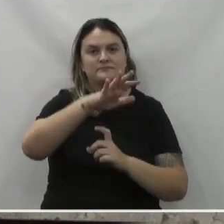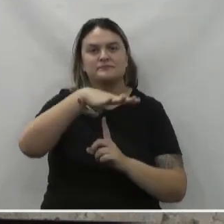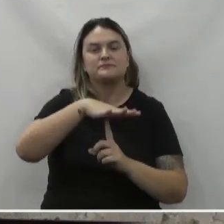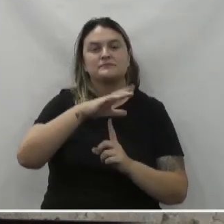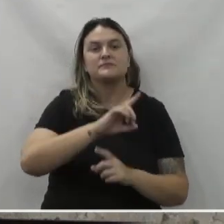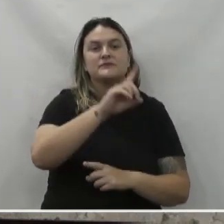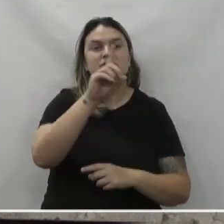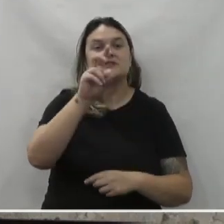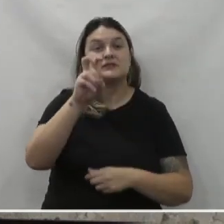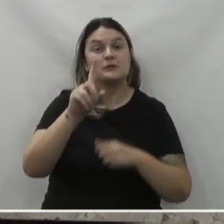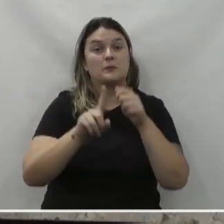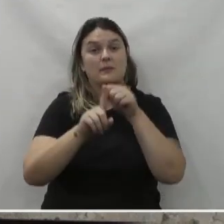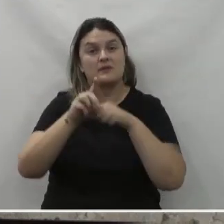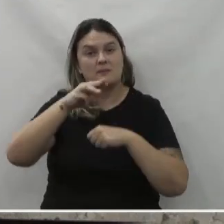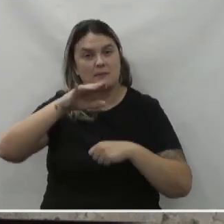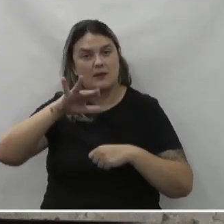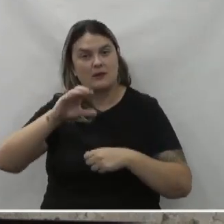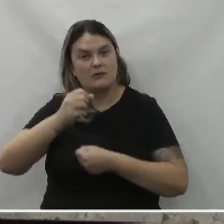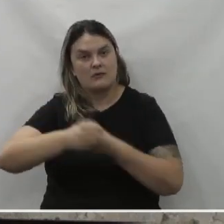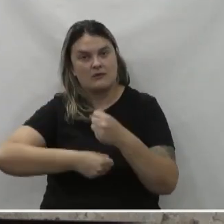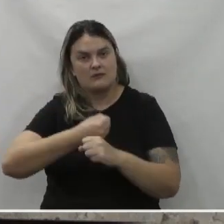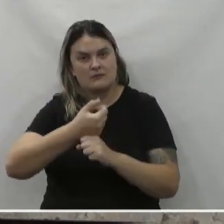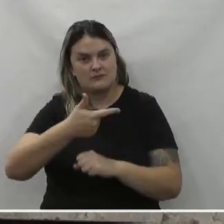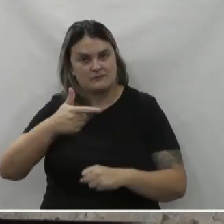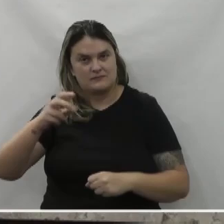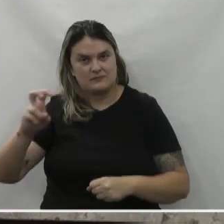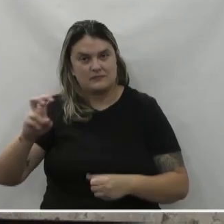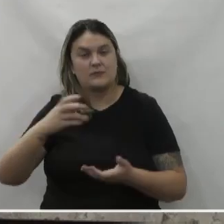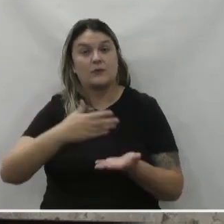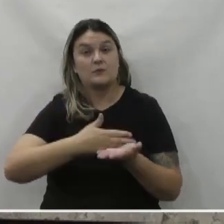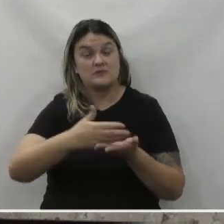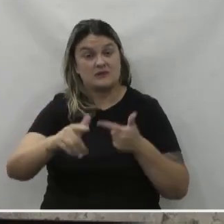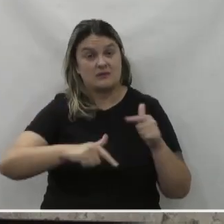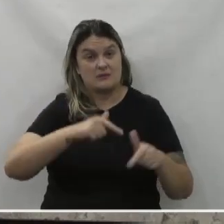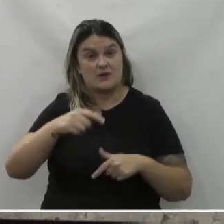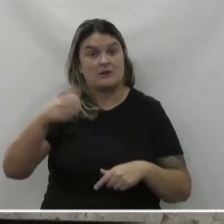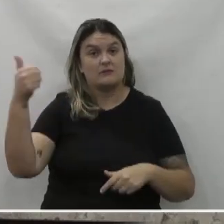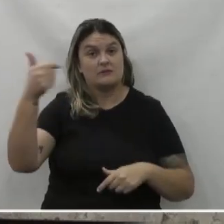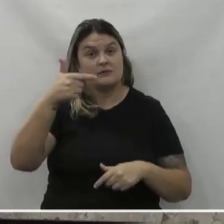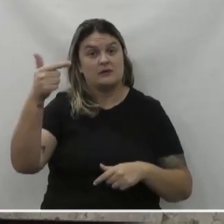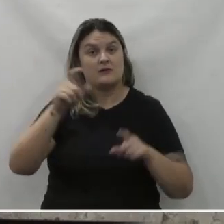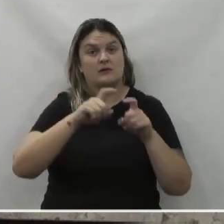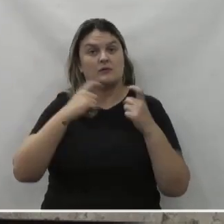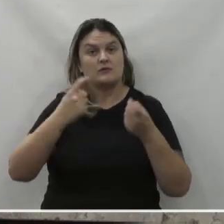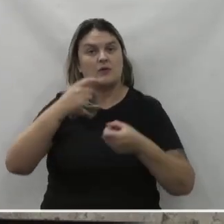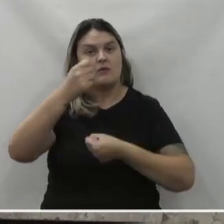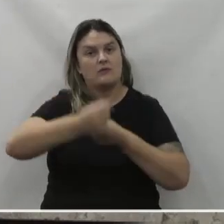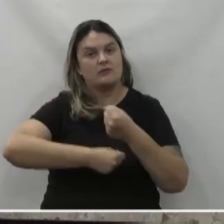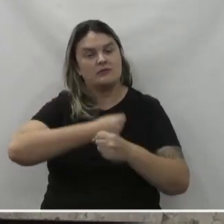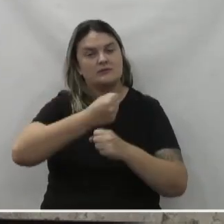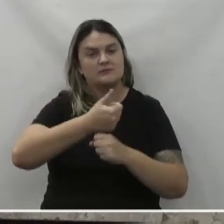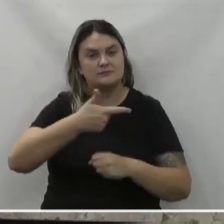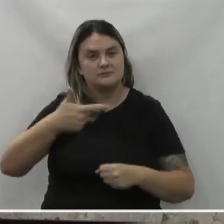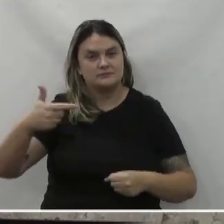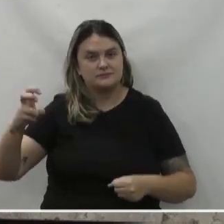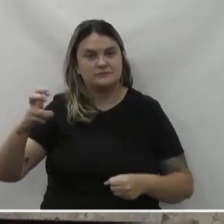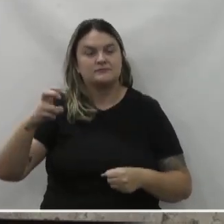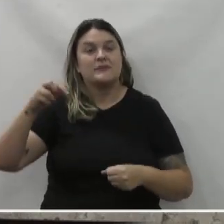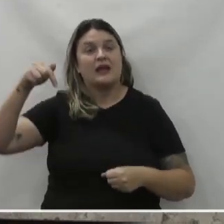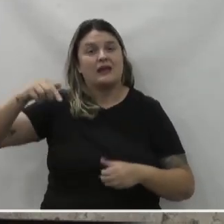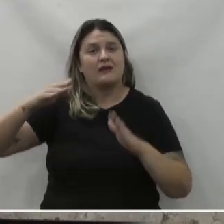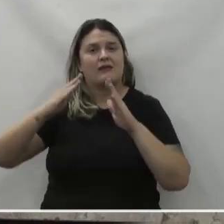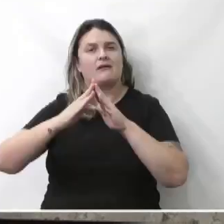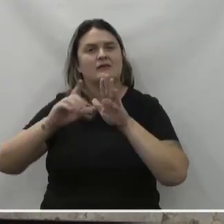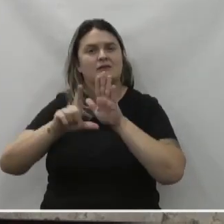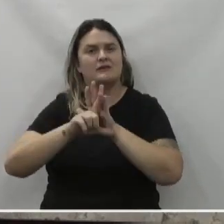do dia 5 de maio de 2025. Declaro abertos os trabalhos da 12ª reunião ordinária do exercício de 2025 da